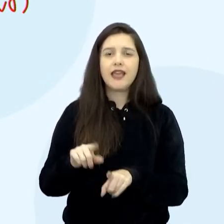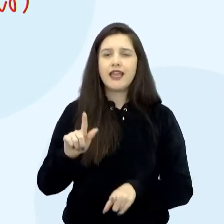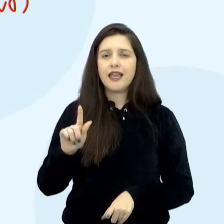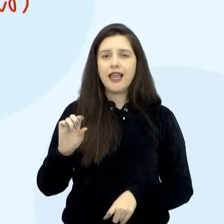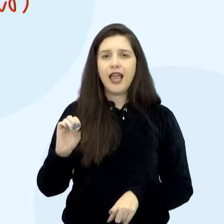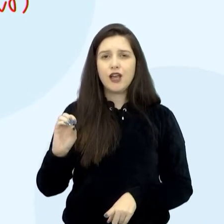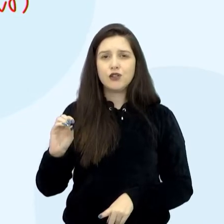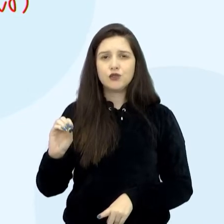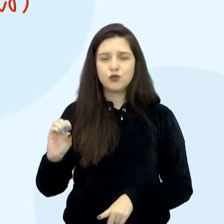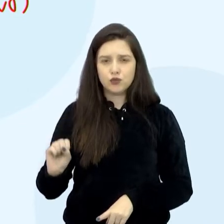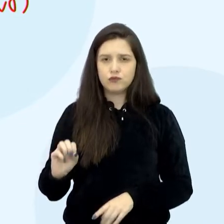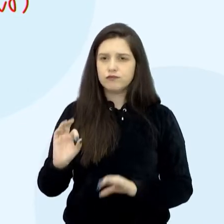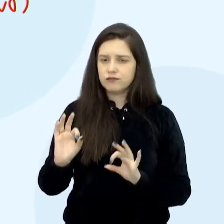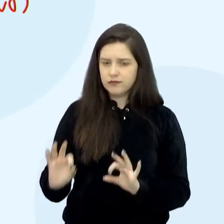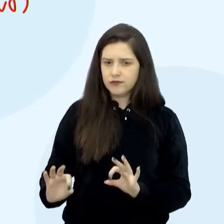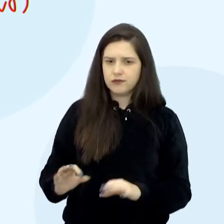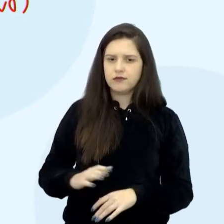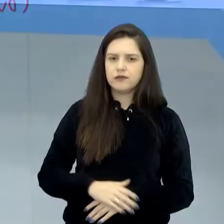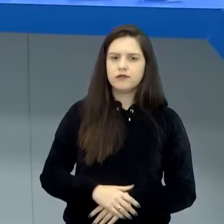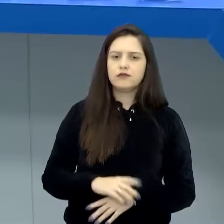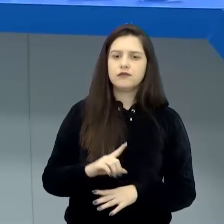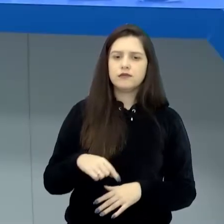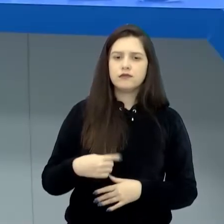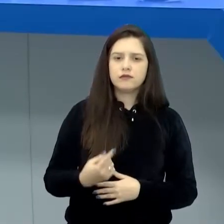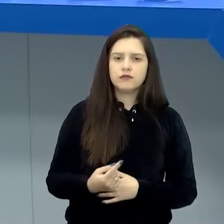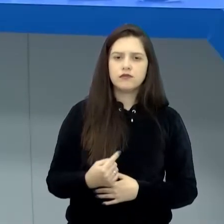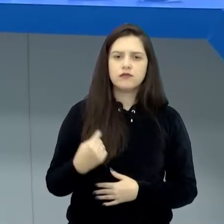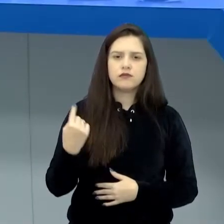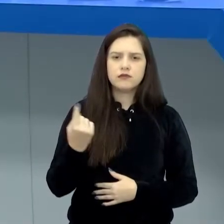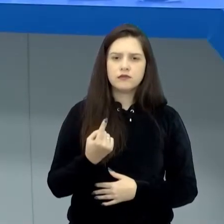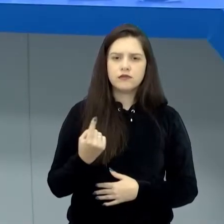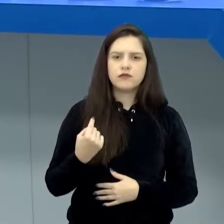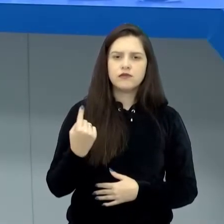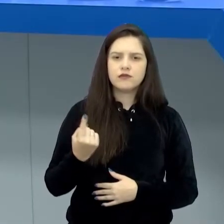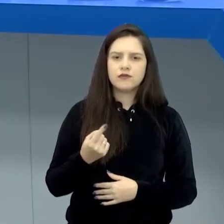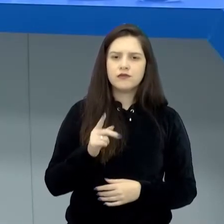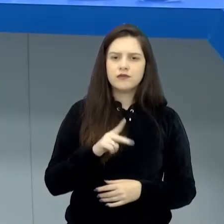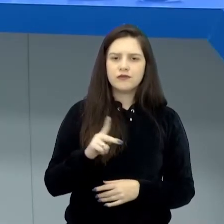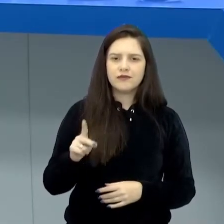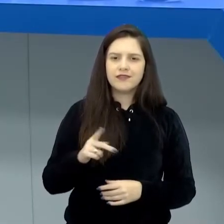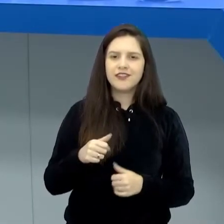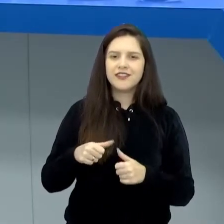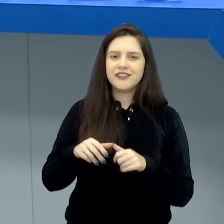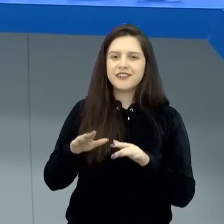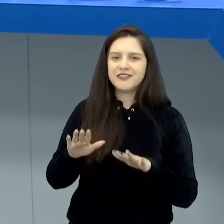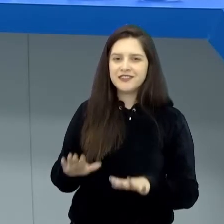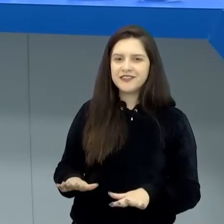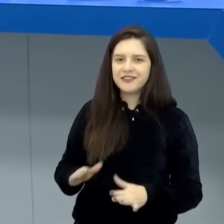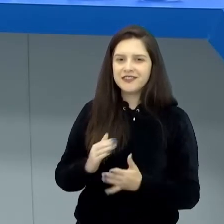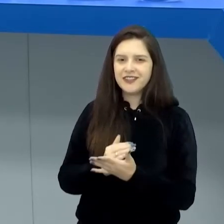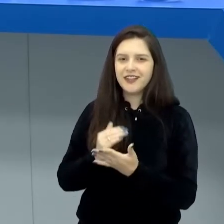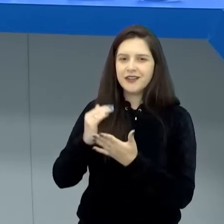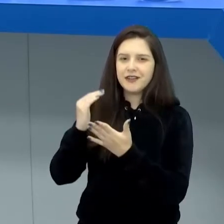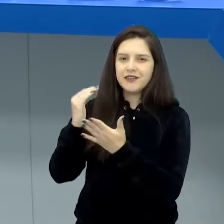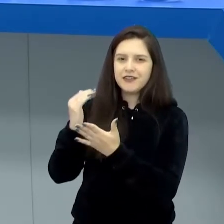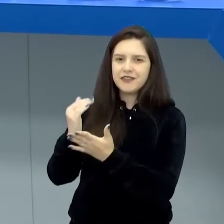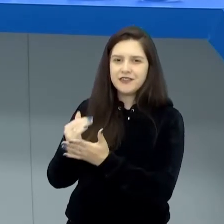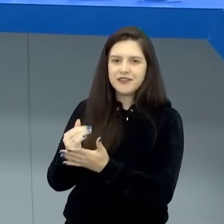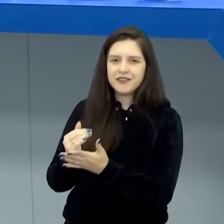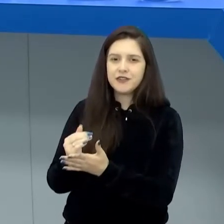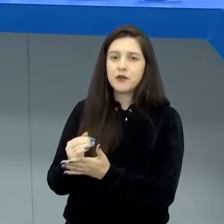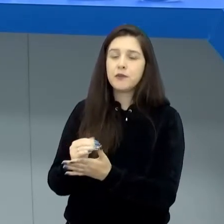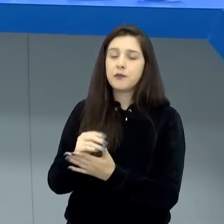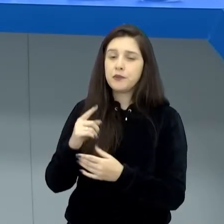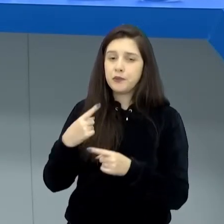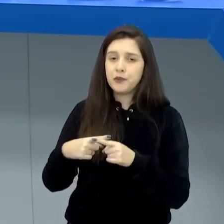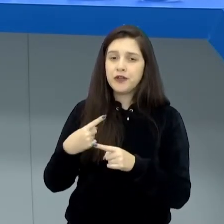certo? Aí, professor, e aí eu acho que os nossos alunos vão ficar, né, mais confusos,